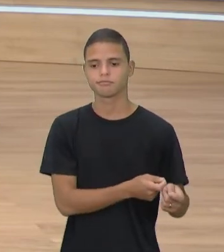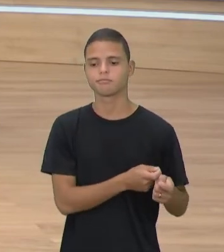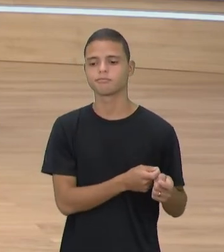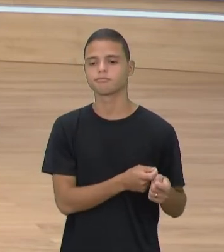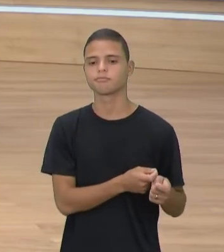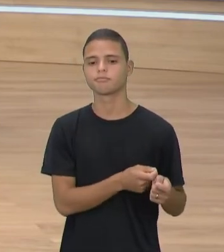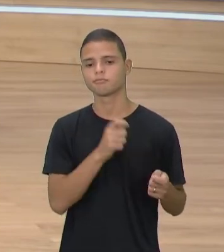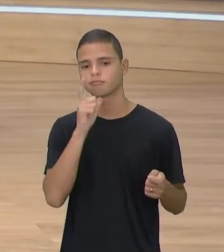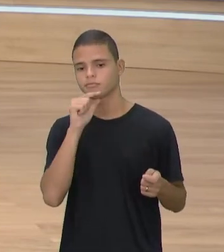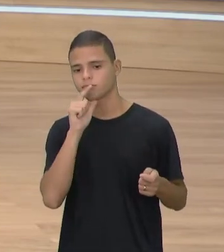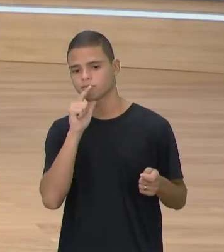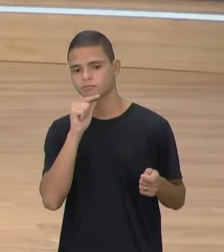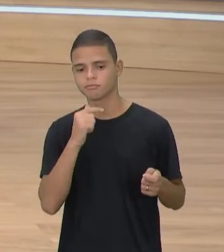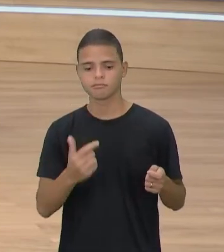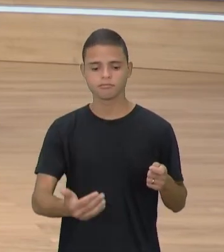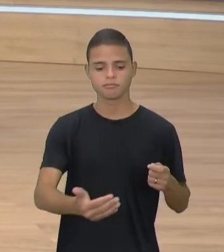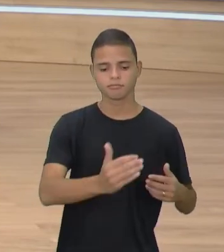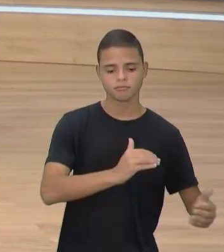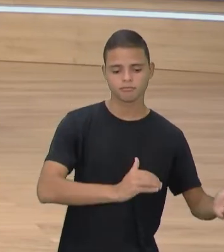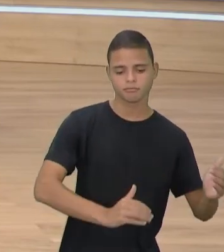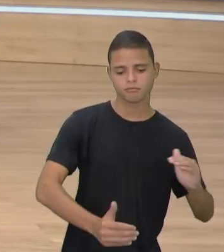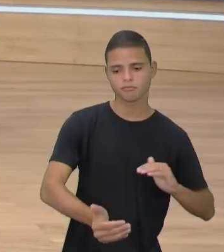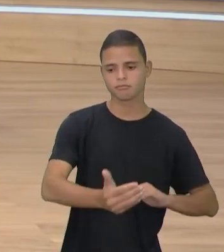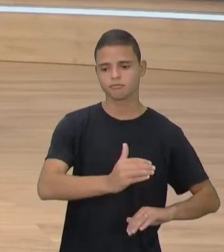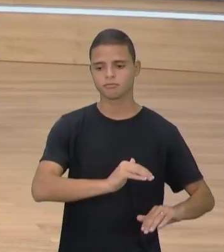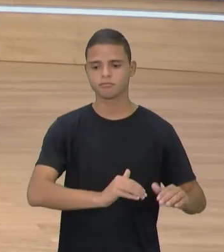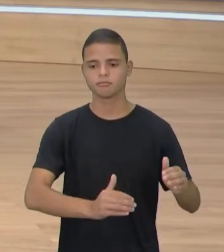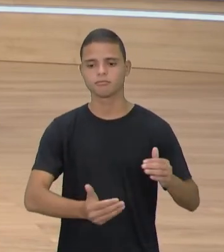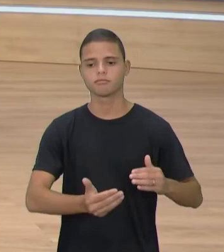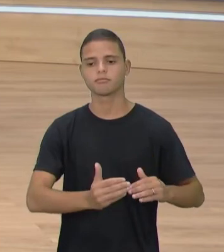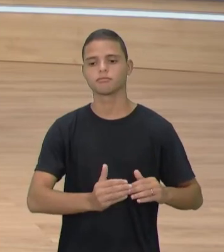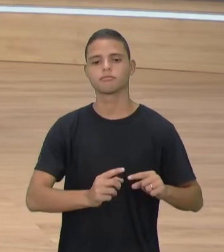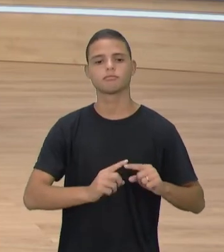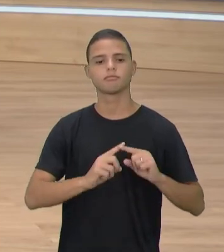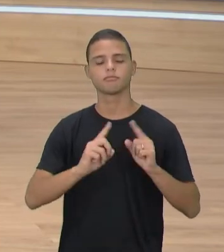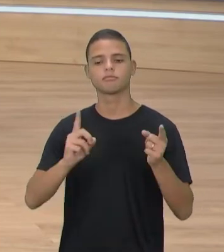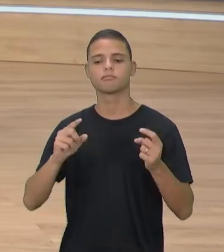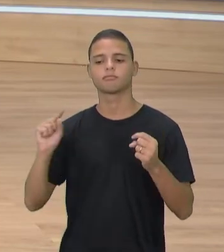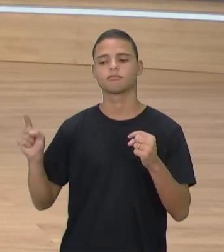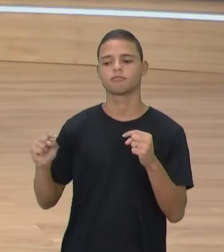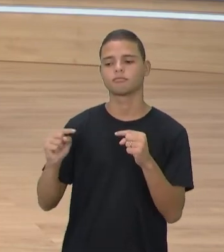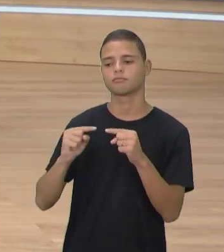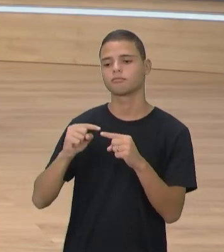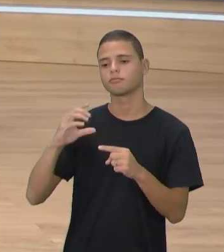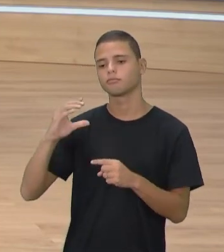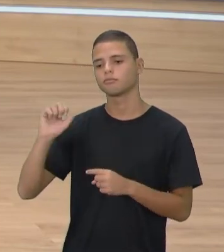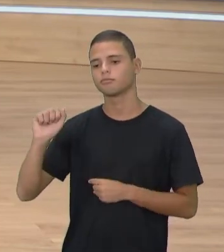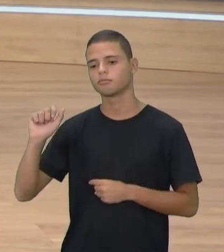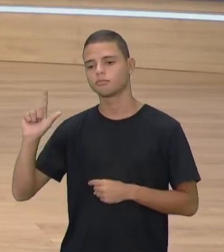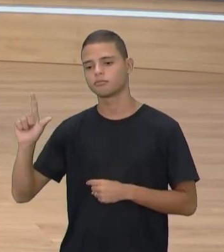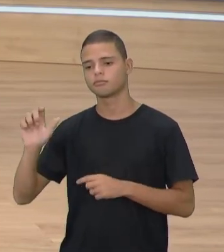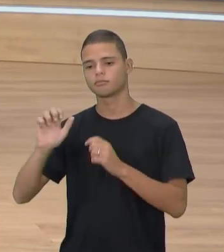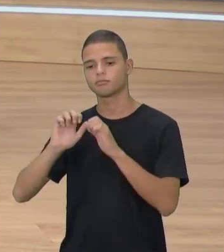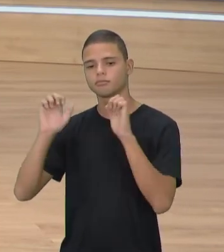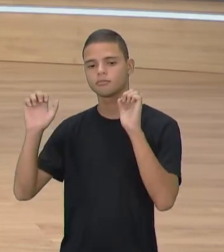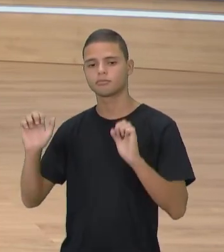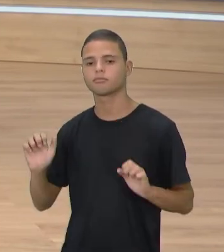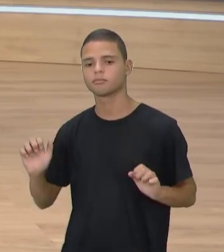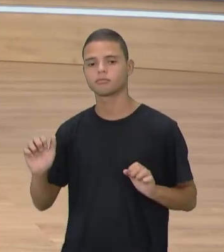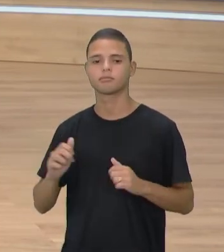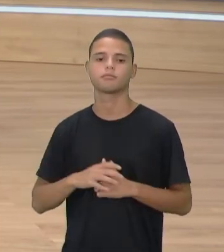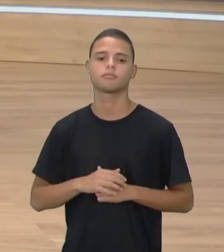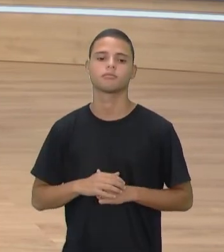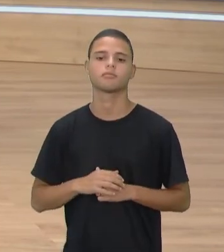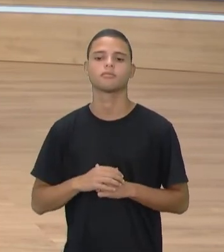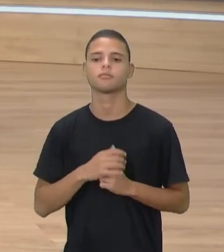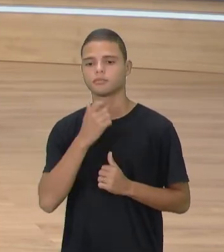se misturar com a pedra faz o concreto, etc. Isso. Mas qual é a função do cal na estrutura da argamassa? Estou com essa dúvida